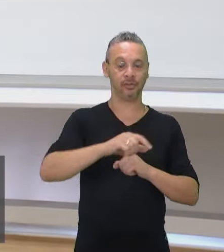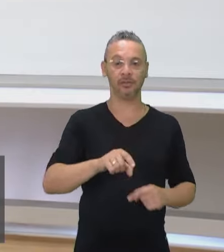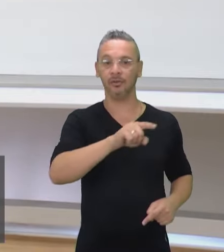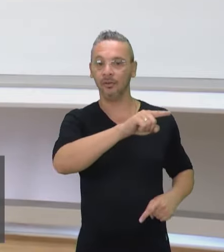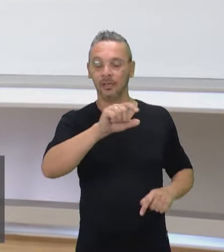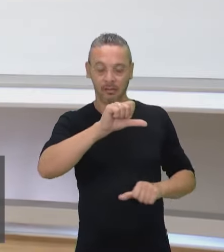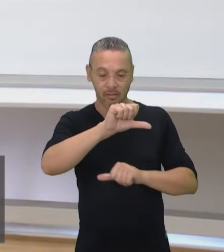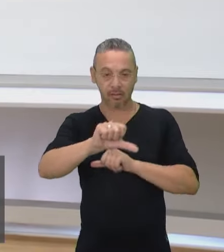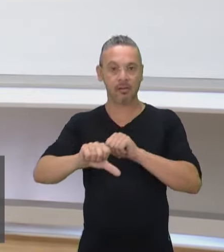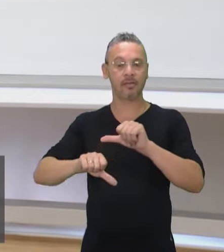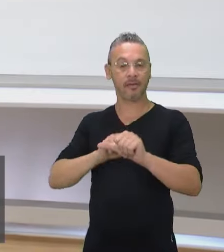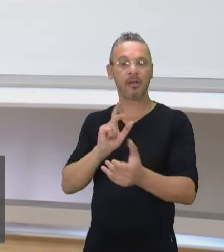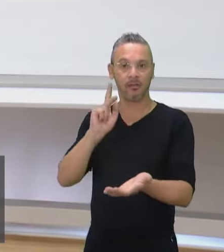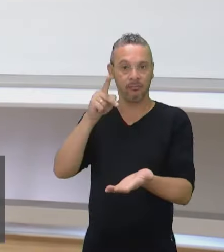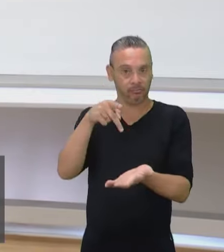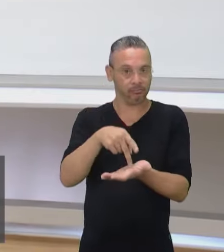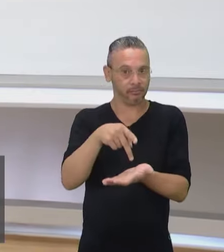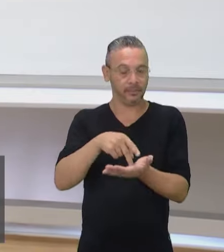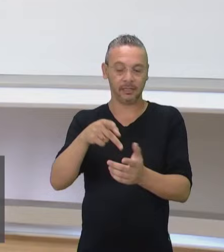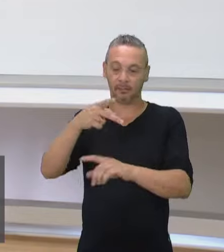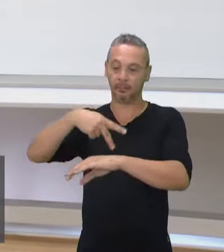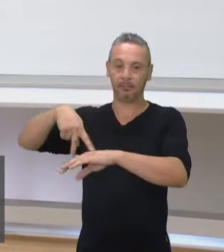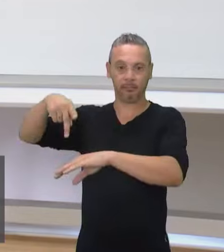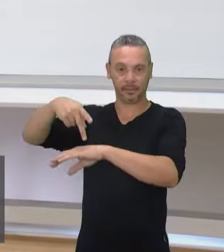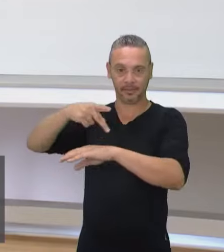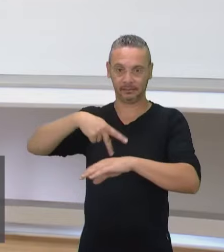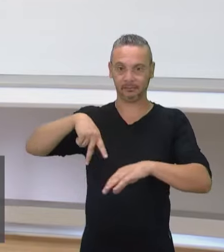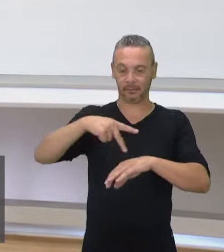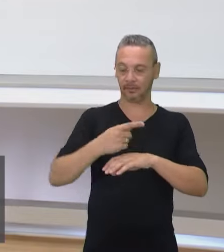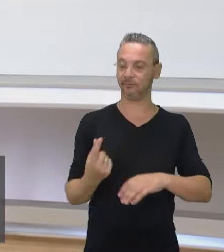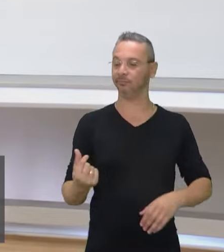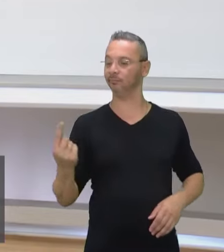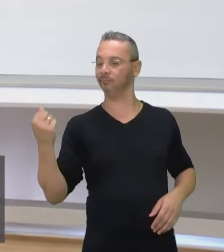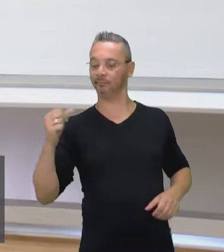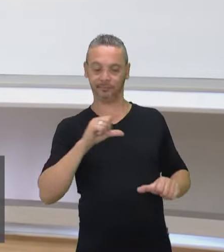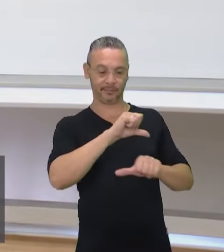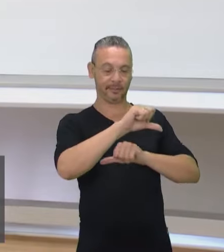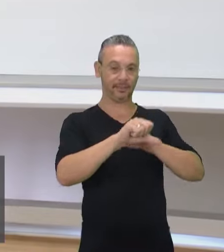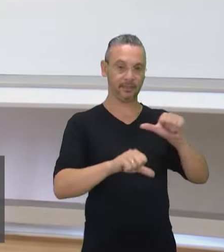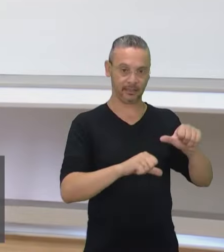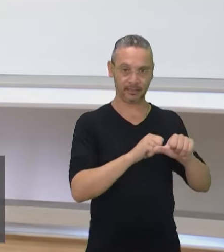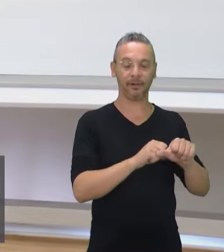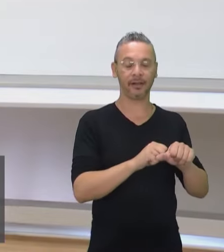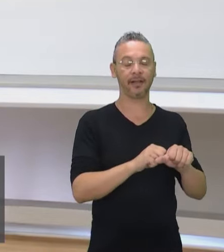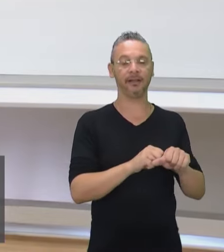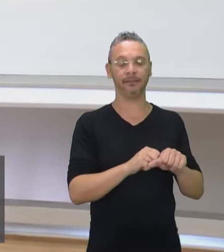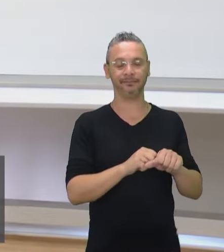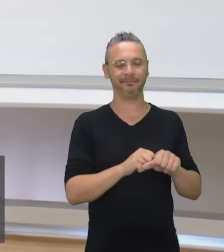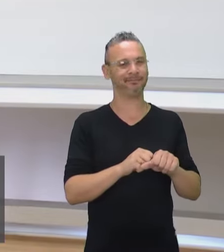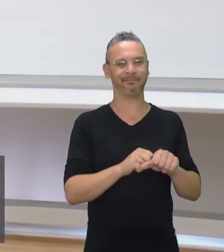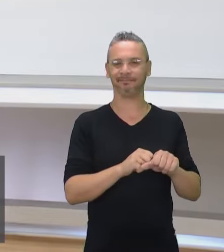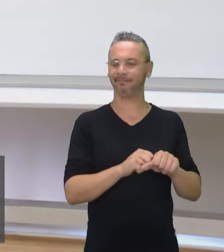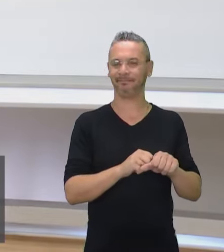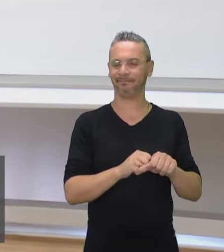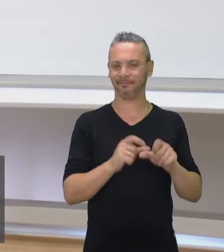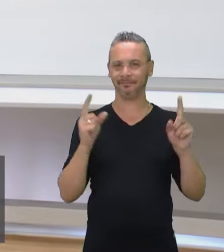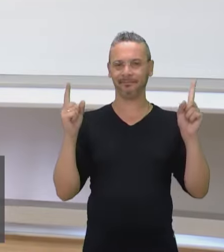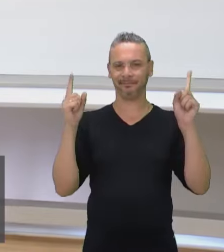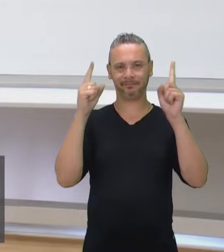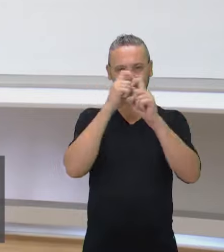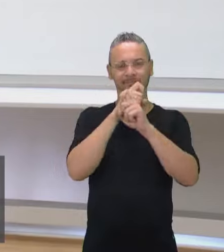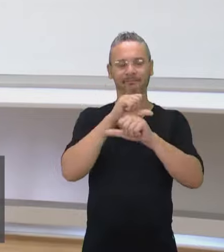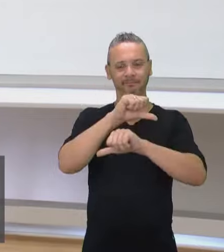mudar radicalmente de um país capitalista para um país que não se baseia no capital, isso pode ser